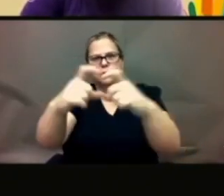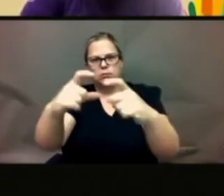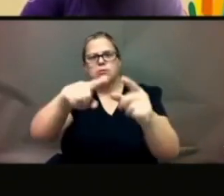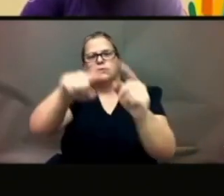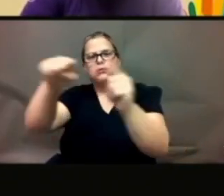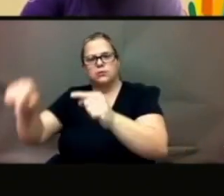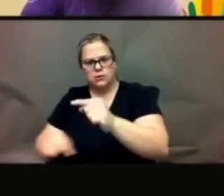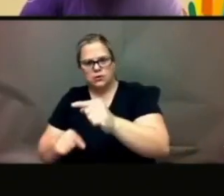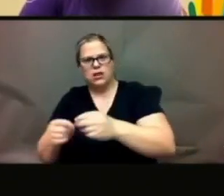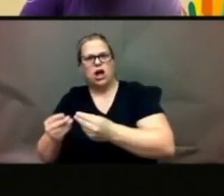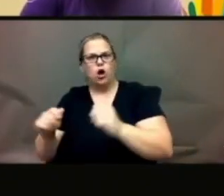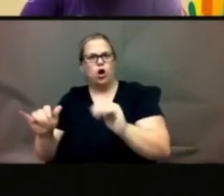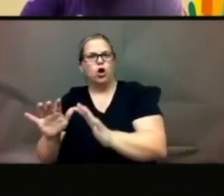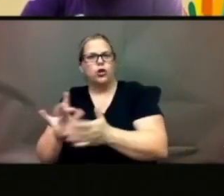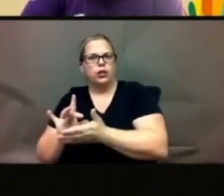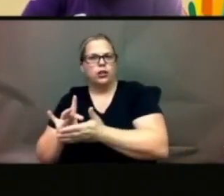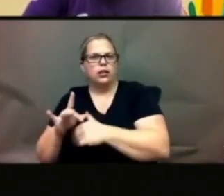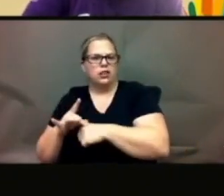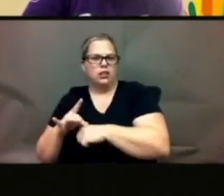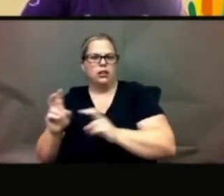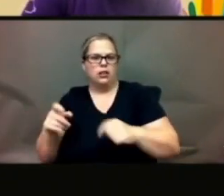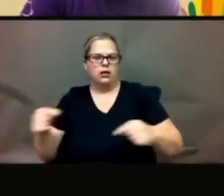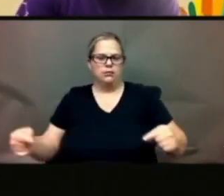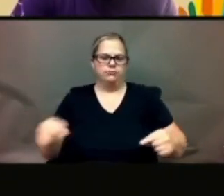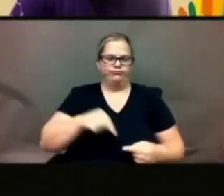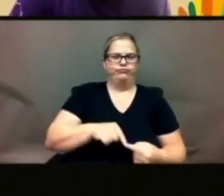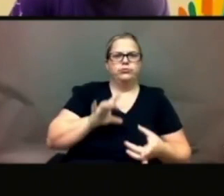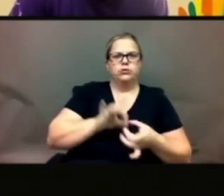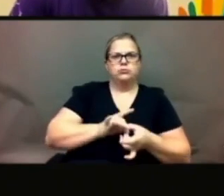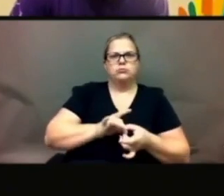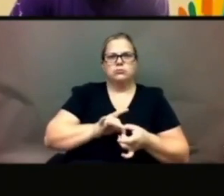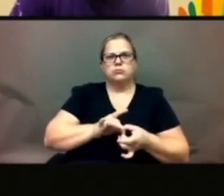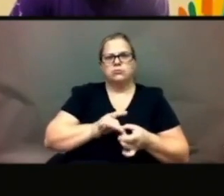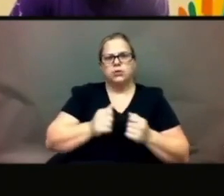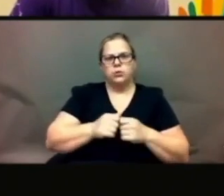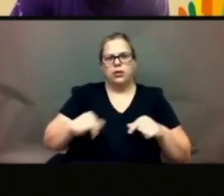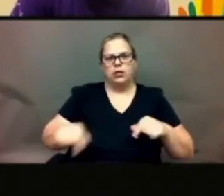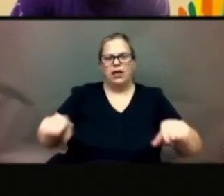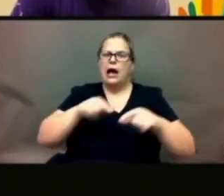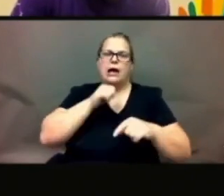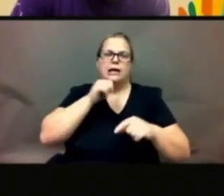essas moedas ligadas entre si. Que vão estar conectadas ao make-make.